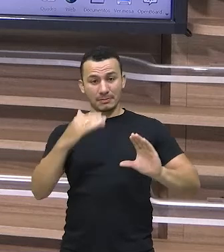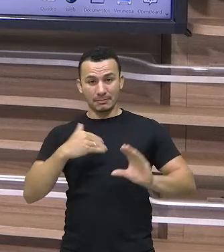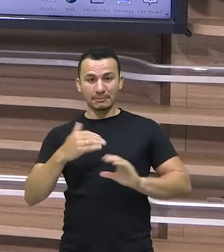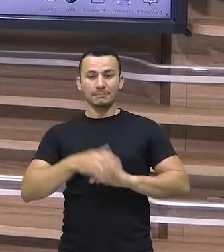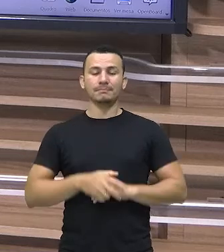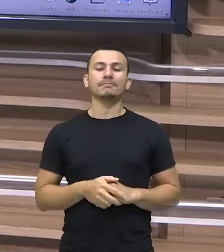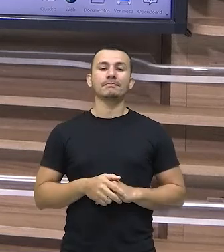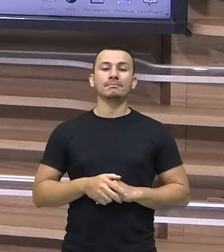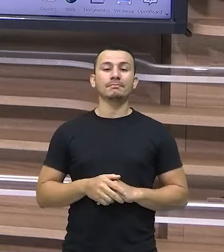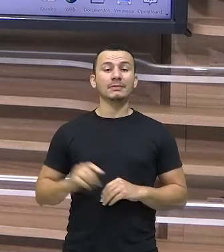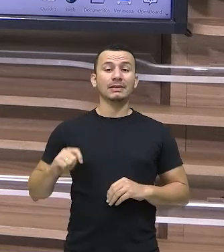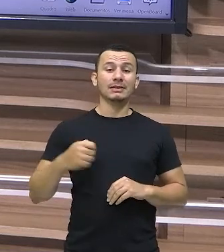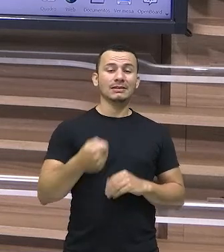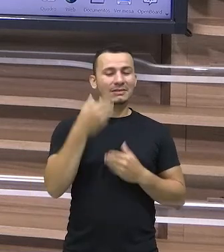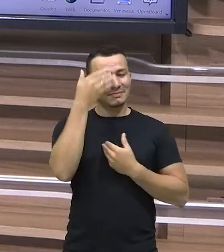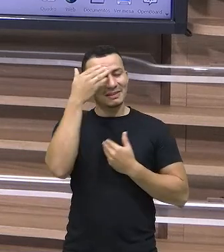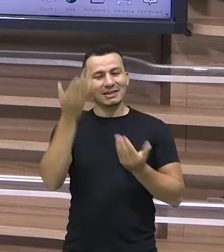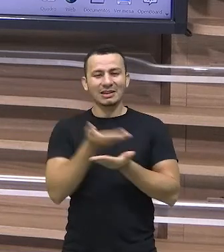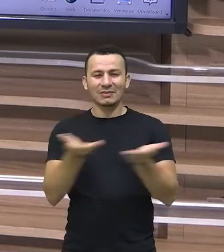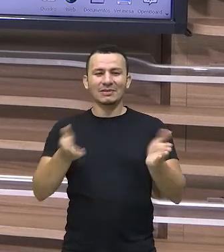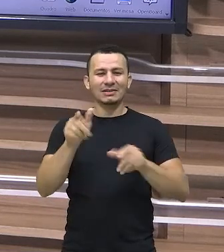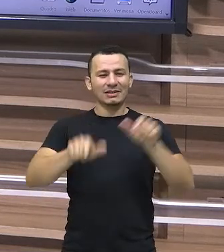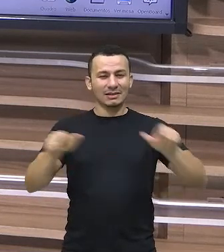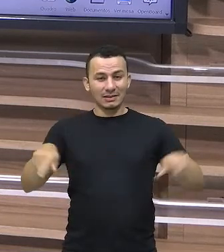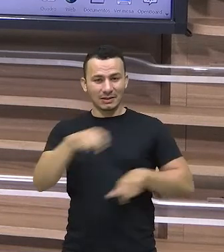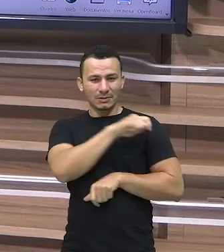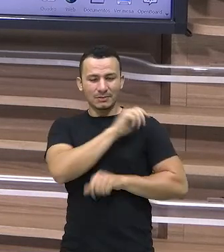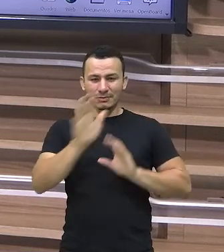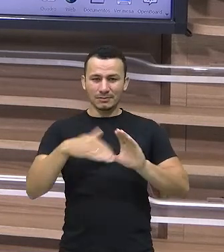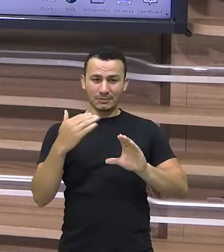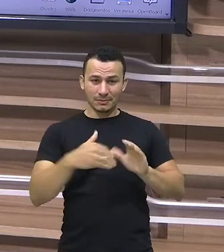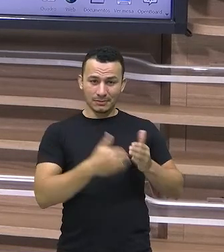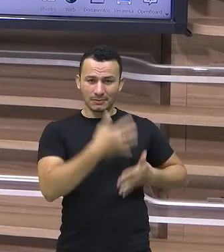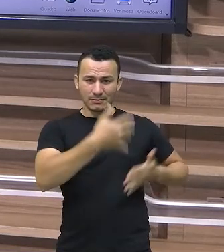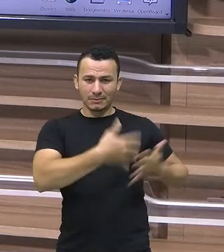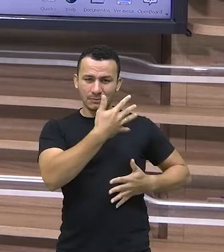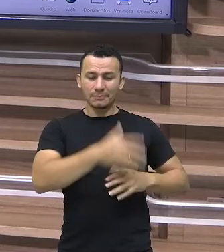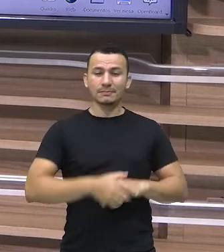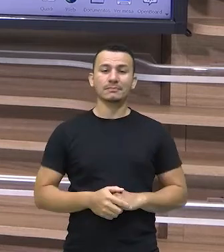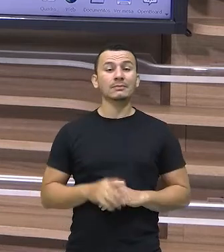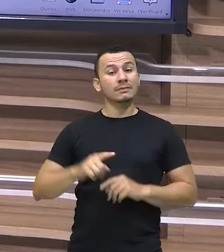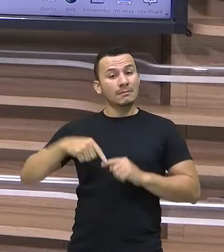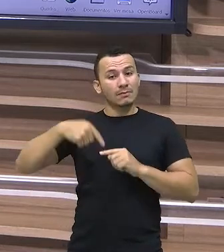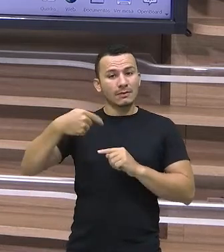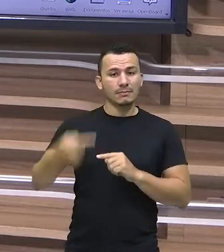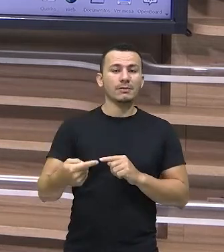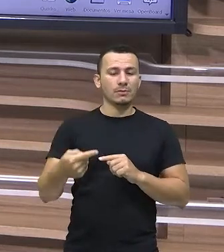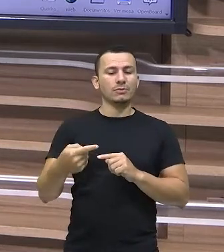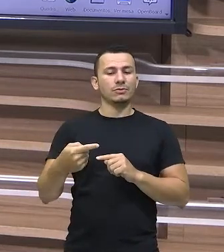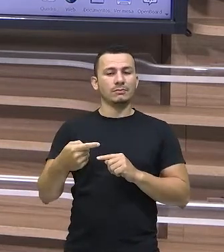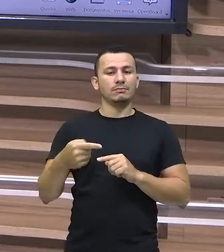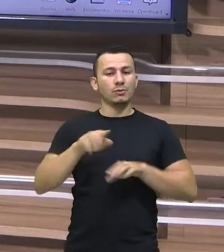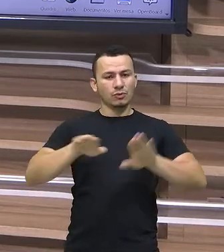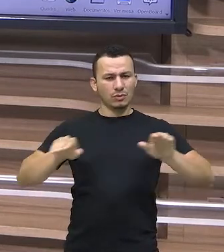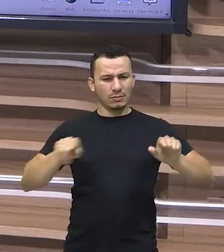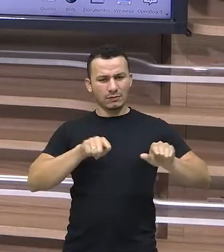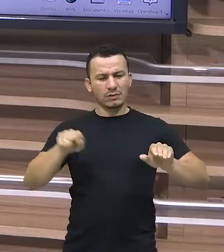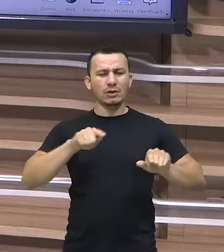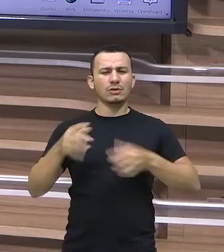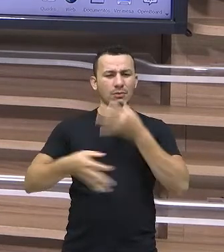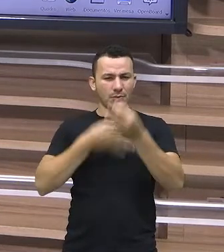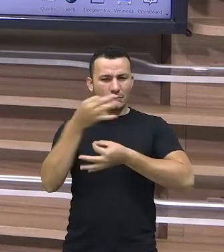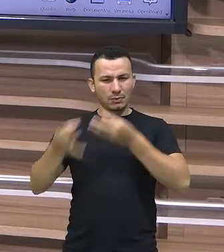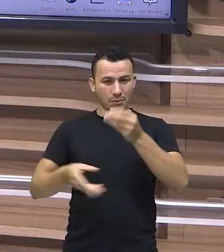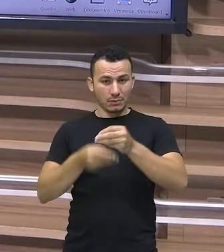quero agradecer aí aos alunos que estão participando, tá certo? Vejo aqui algumas participações, daqui a pouco eu vou chamá-las aqui para a gente comentar.